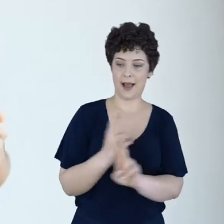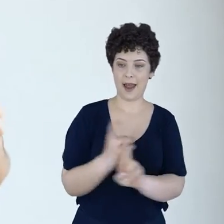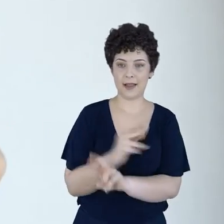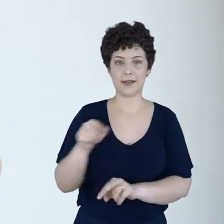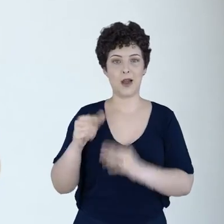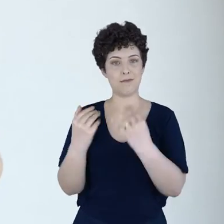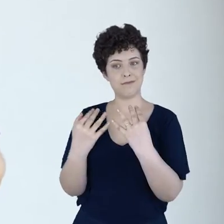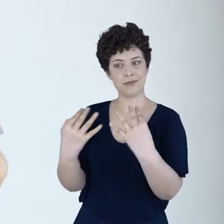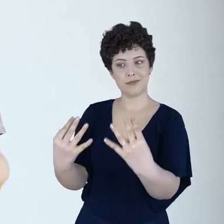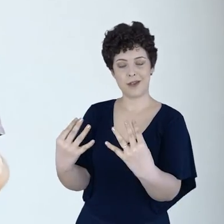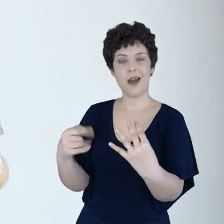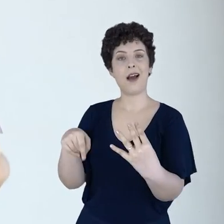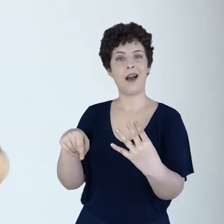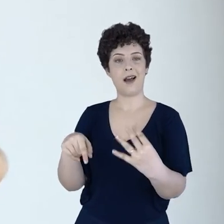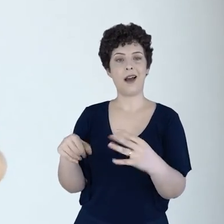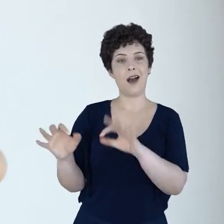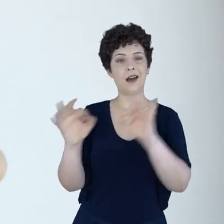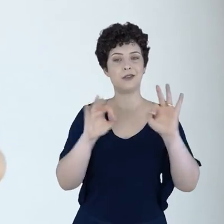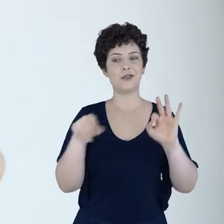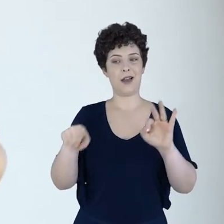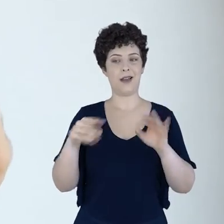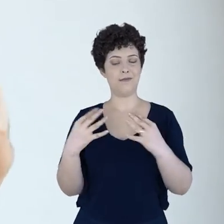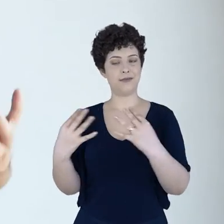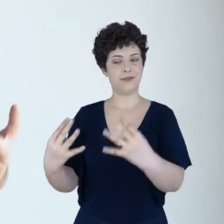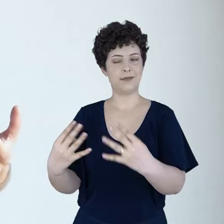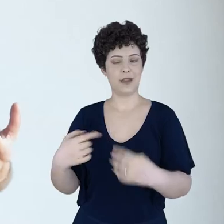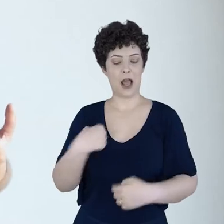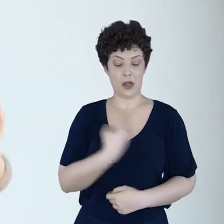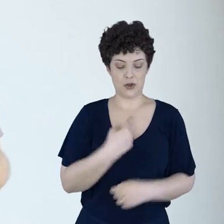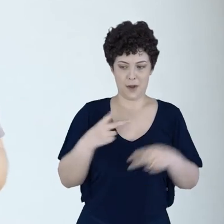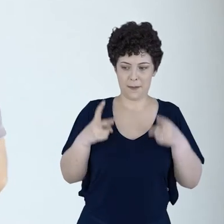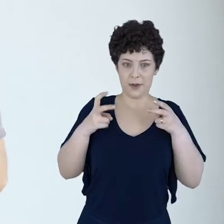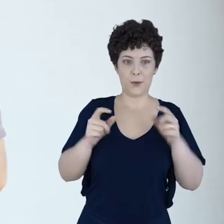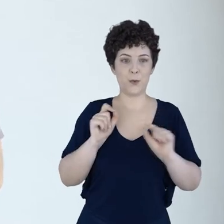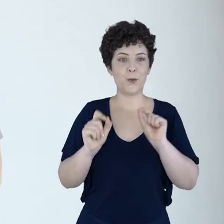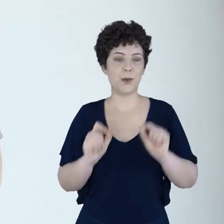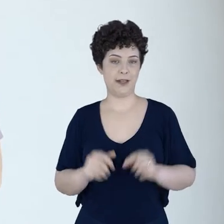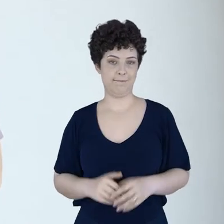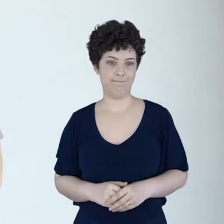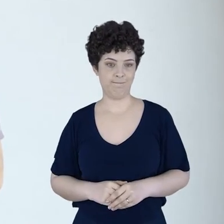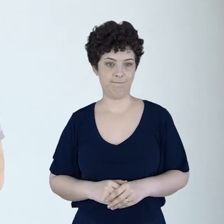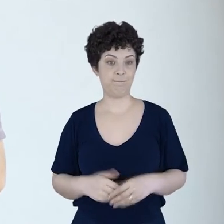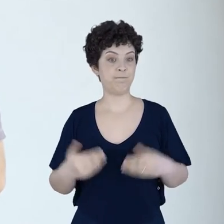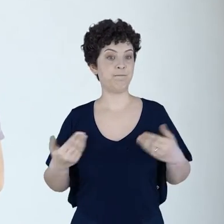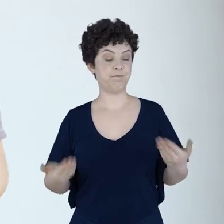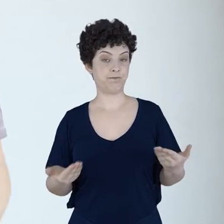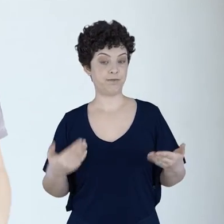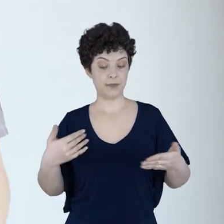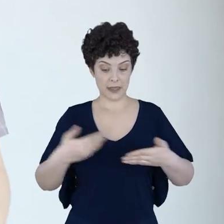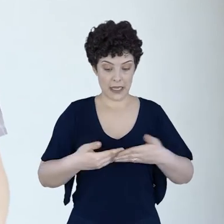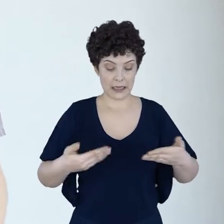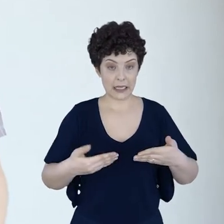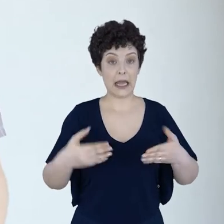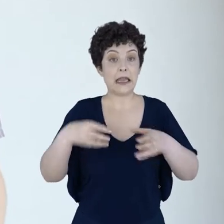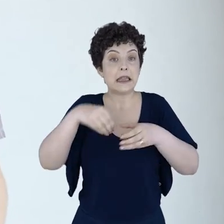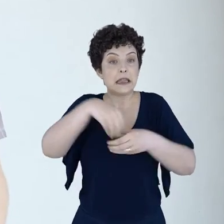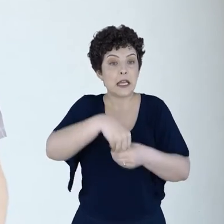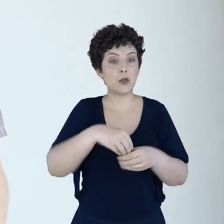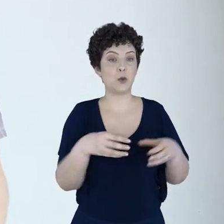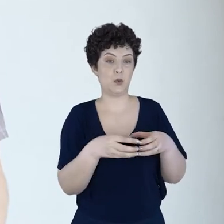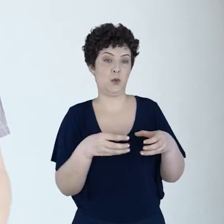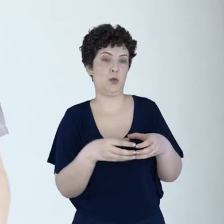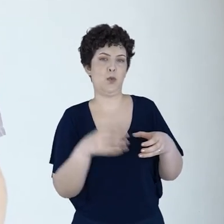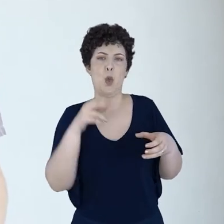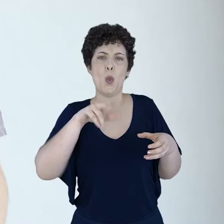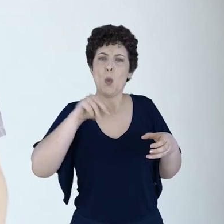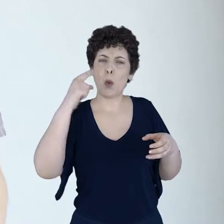essa relação de espectadores, espectadoras e obra, a gente se viu... em face de uma questão que, até então, pelo menos dentro desse